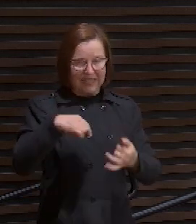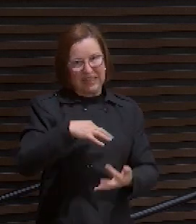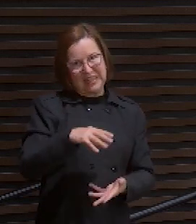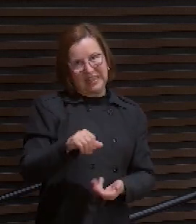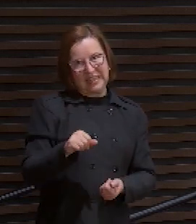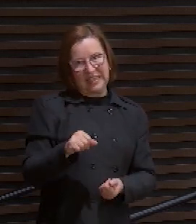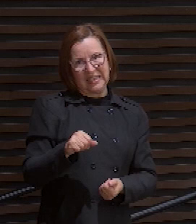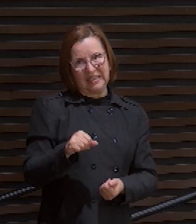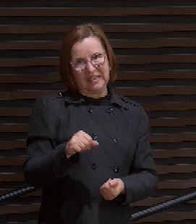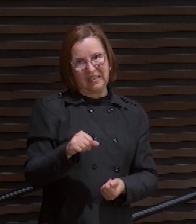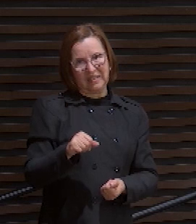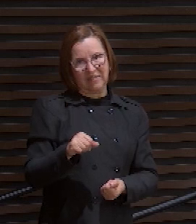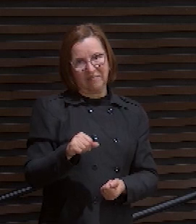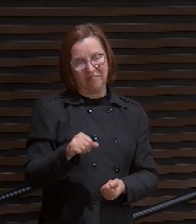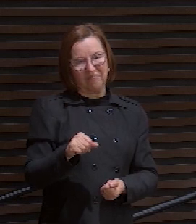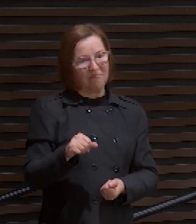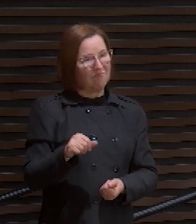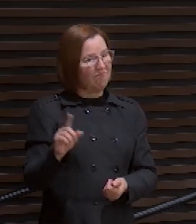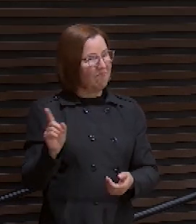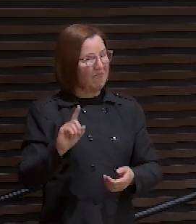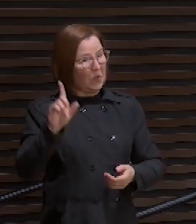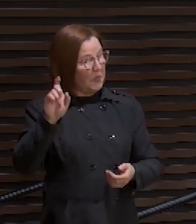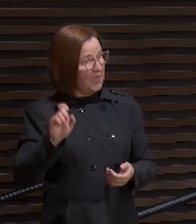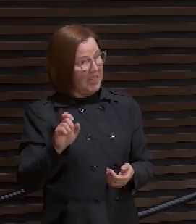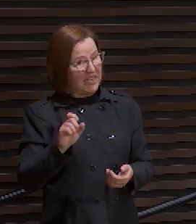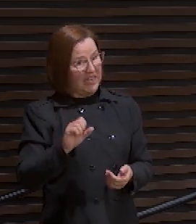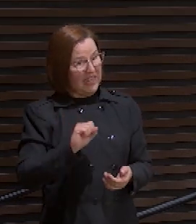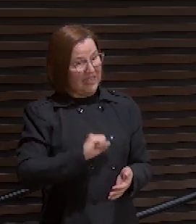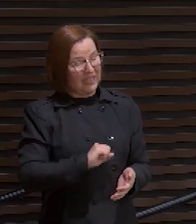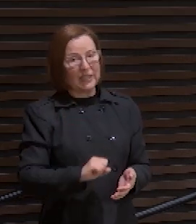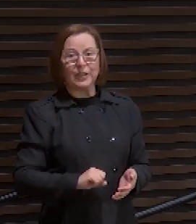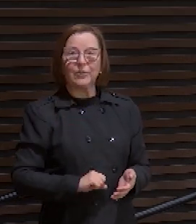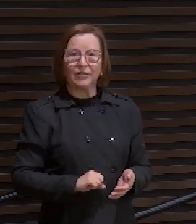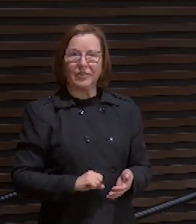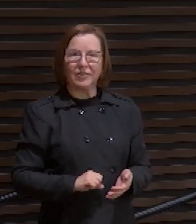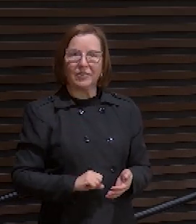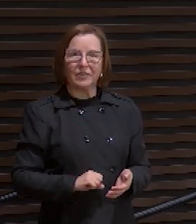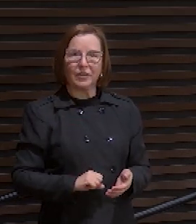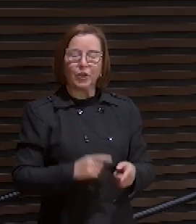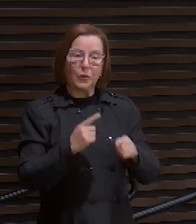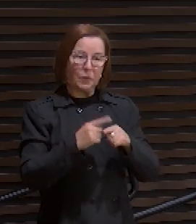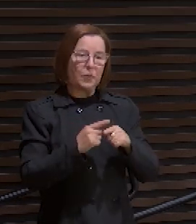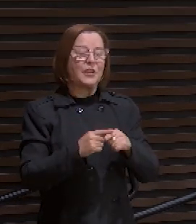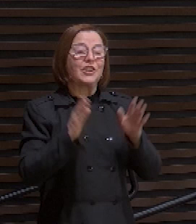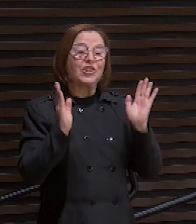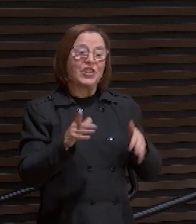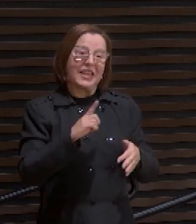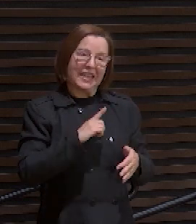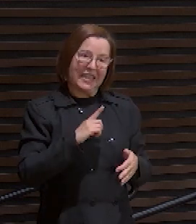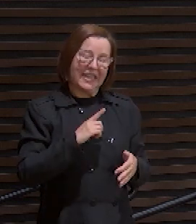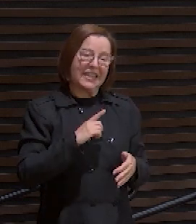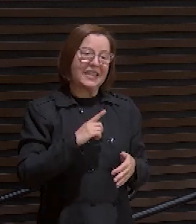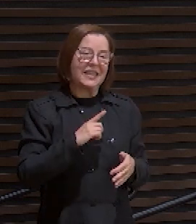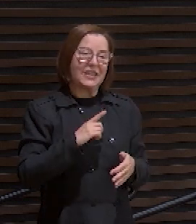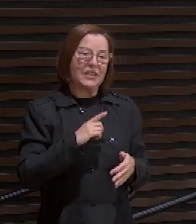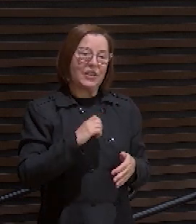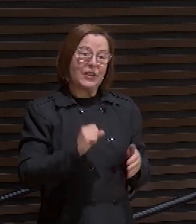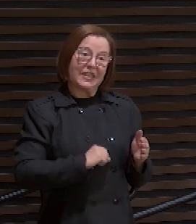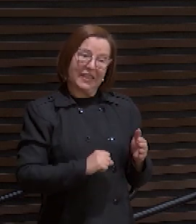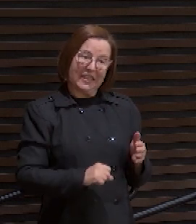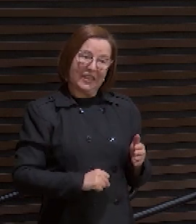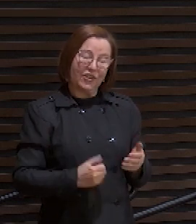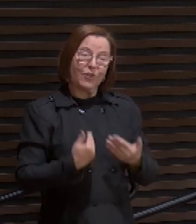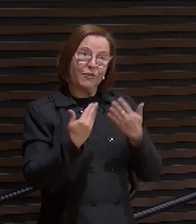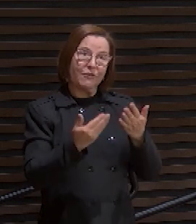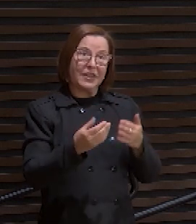mesmo sacerdote seria, visto existirem aqueles que oferecem os dons segundo a